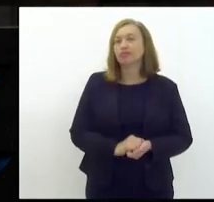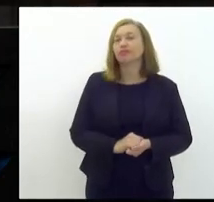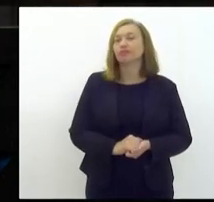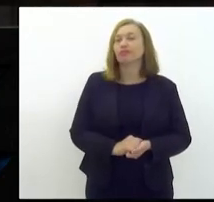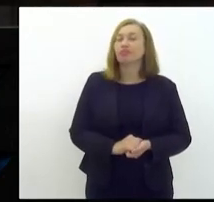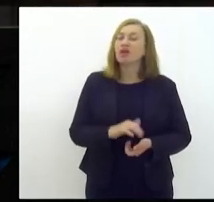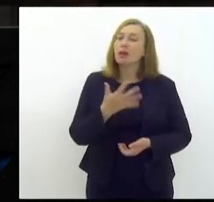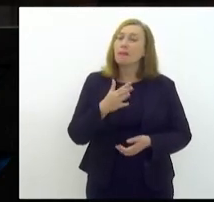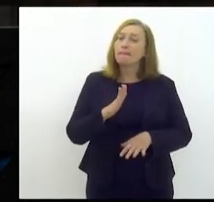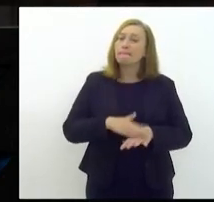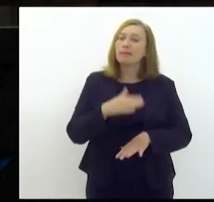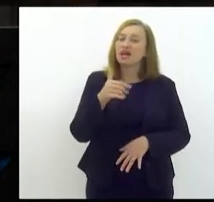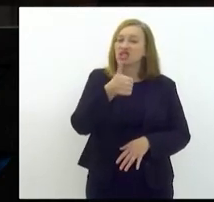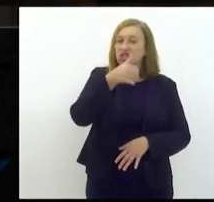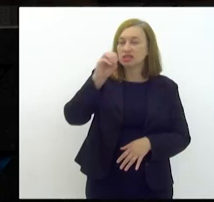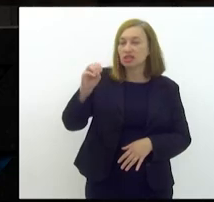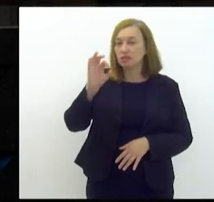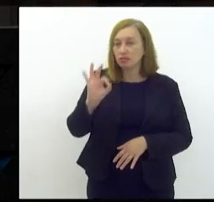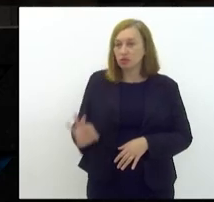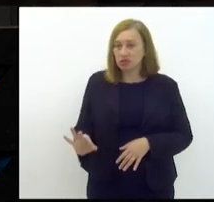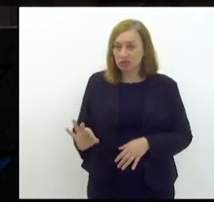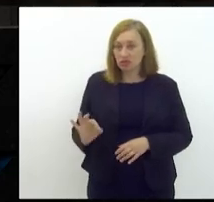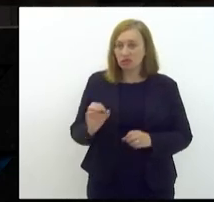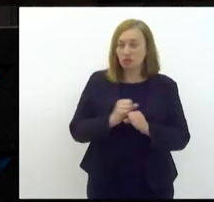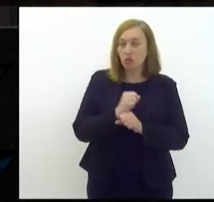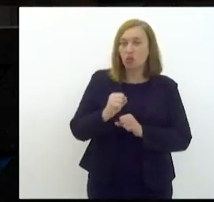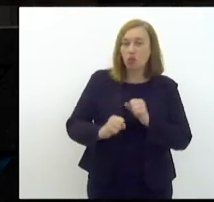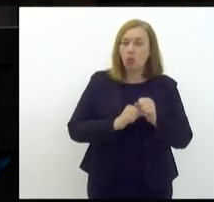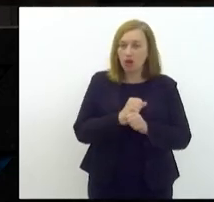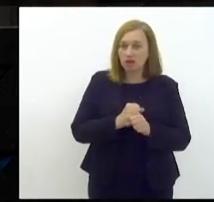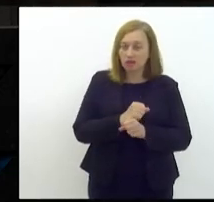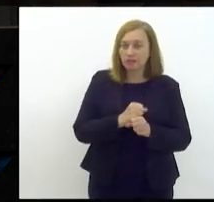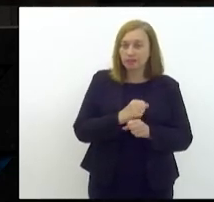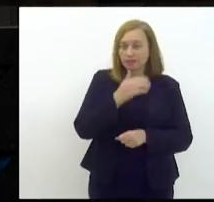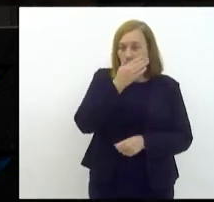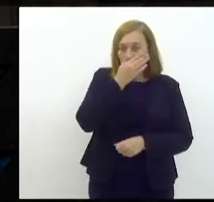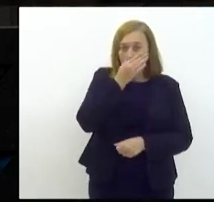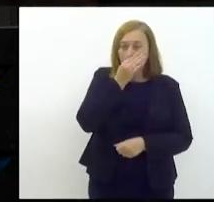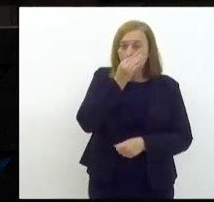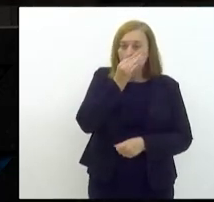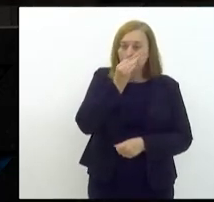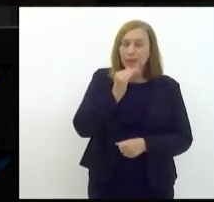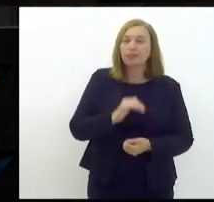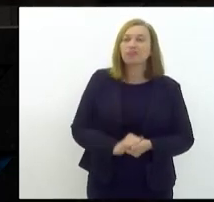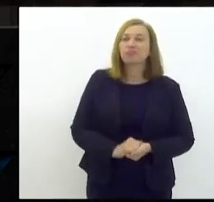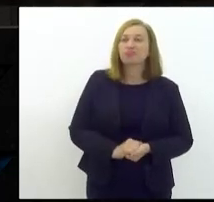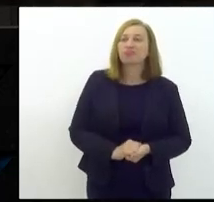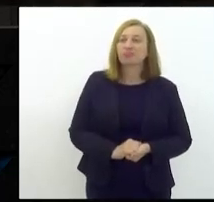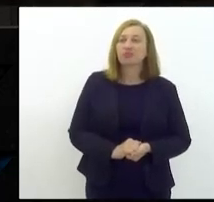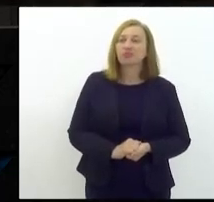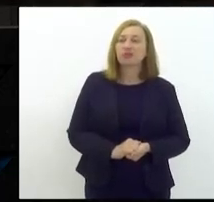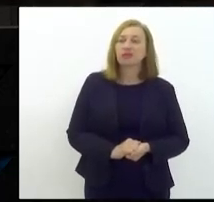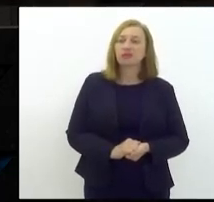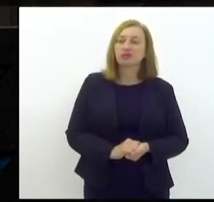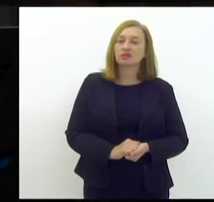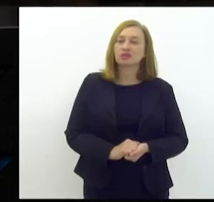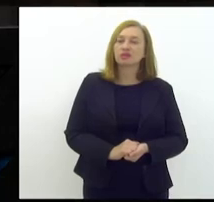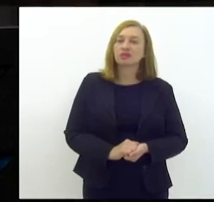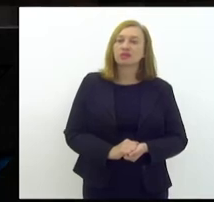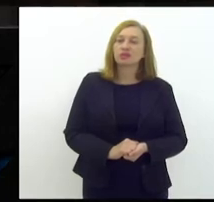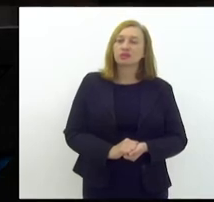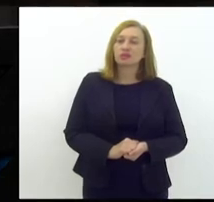que dá mais de 100% ao ano é estratosférico assalto à mão